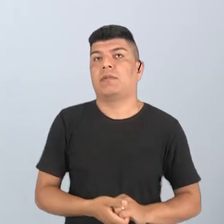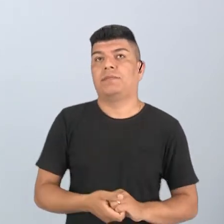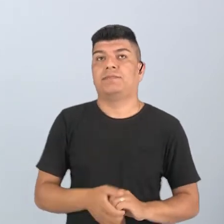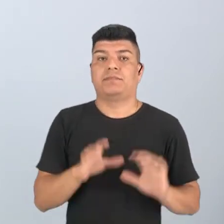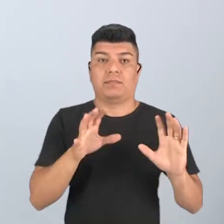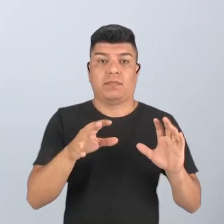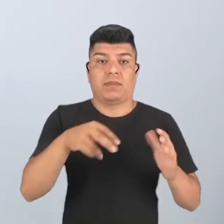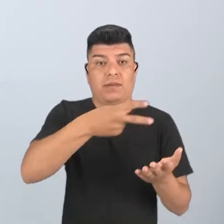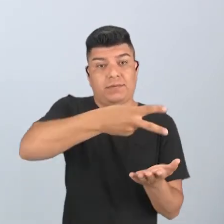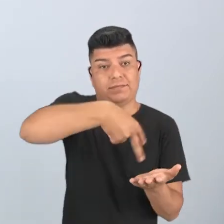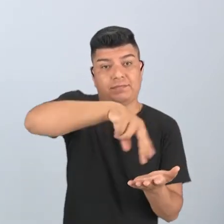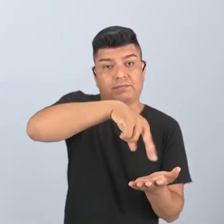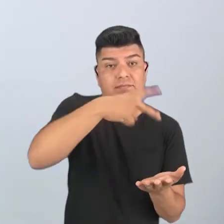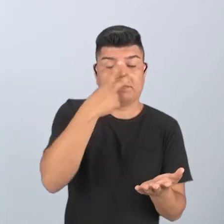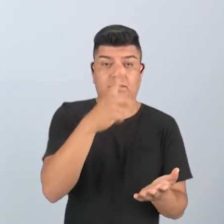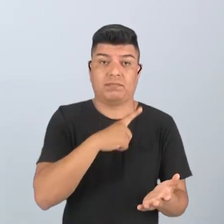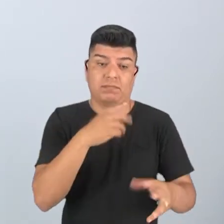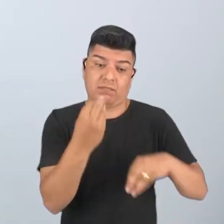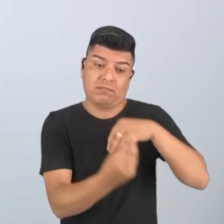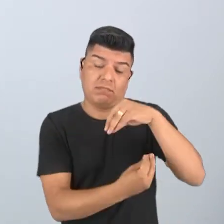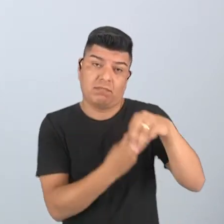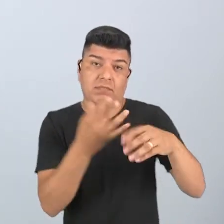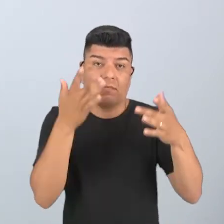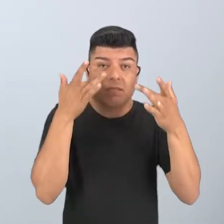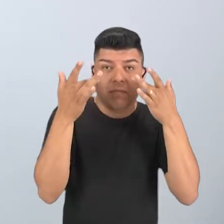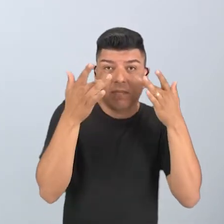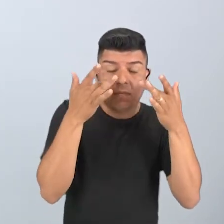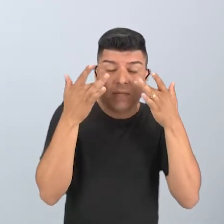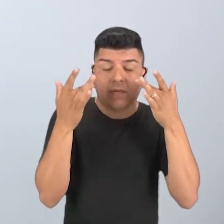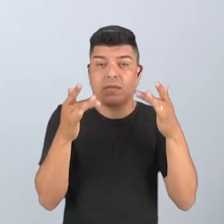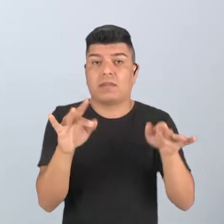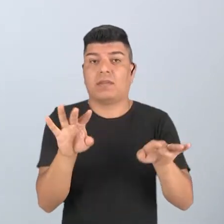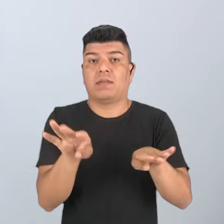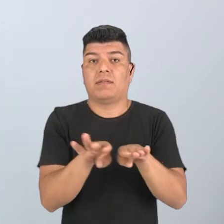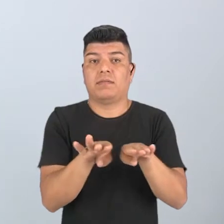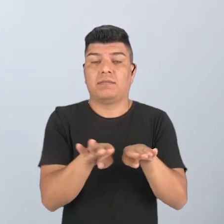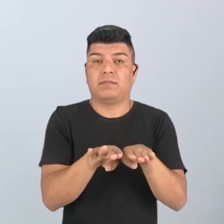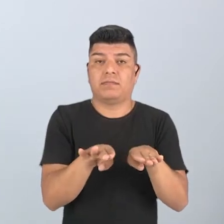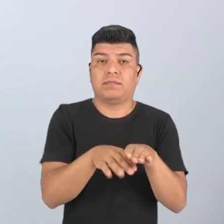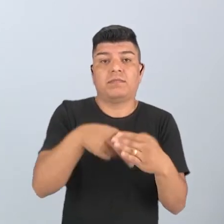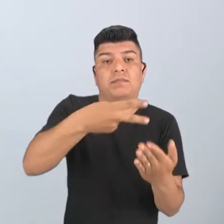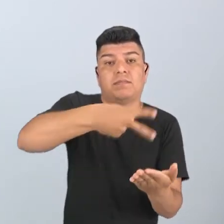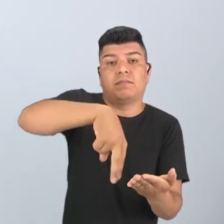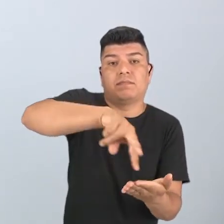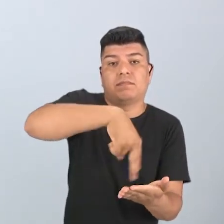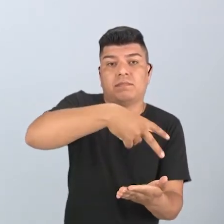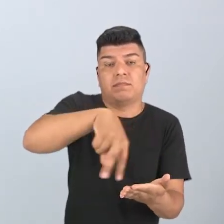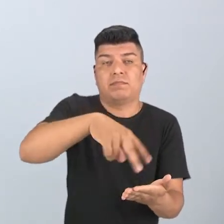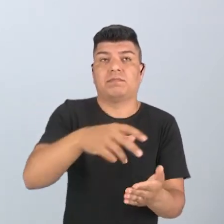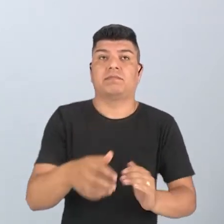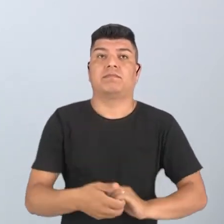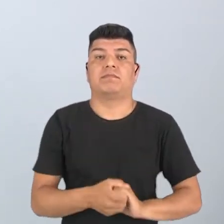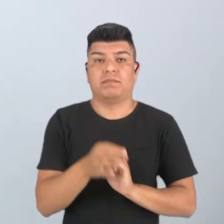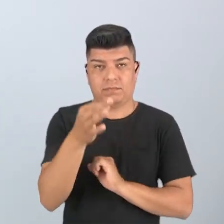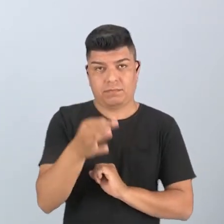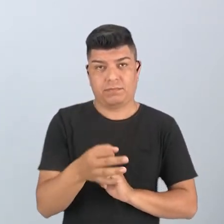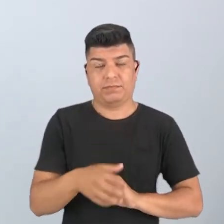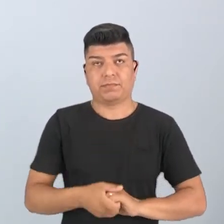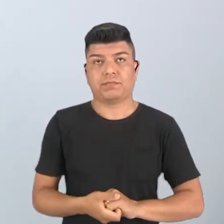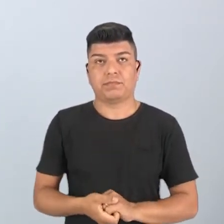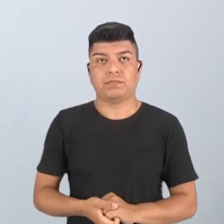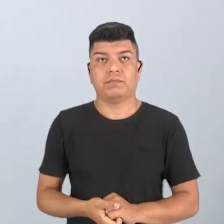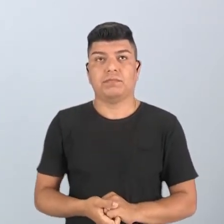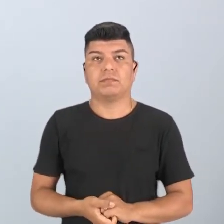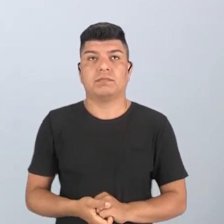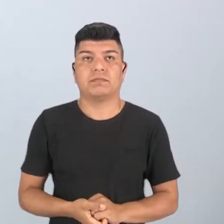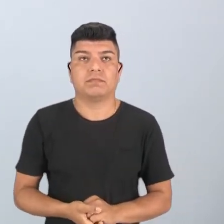nessa dança há uma mistura, né, de teatro, de representação com a dança, com a coreografia, certo?